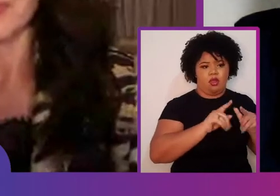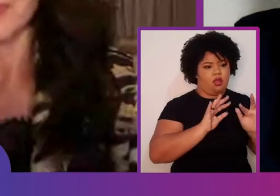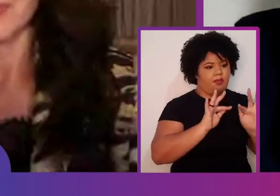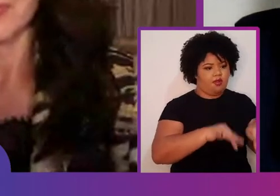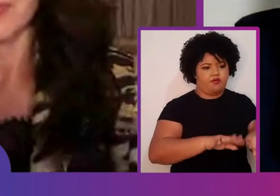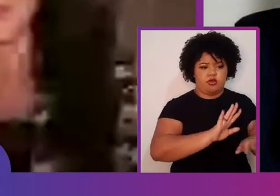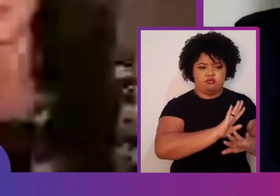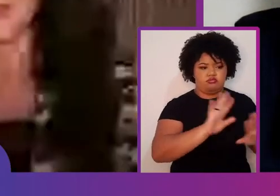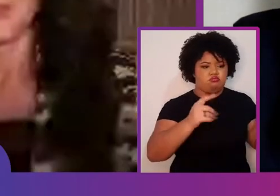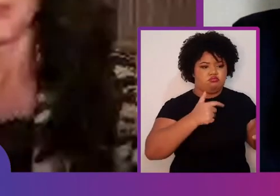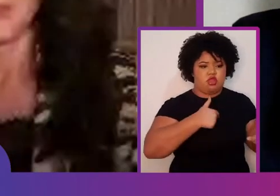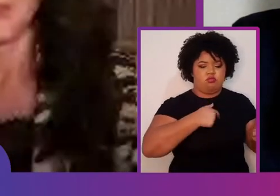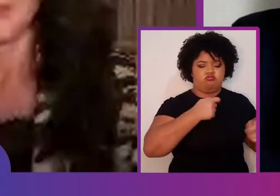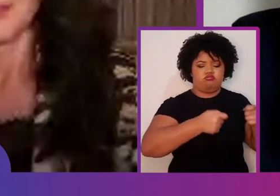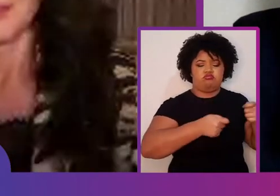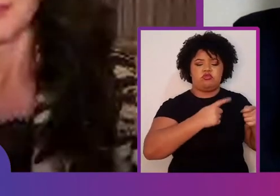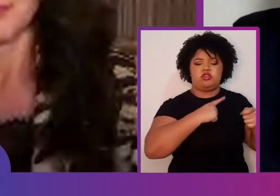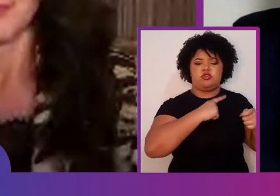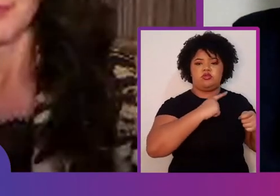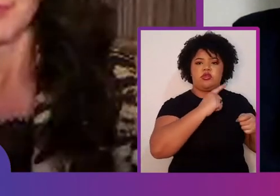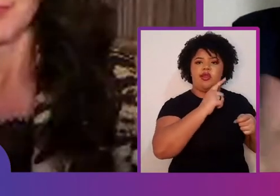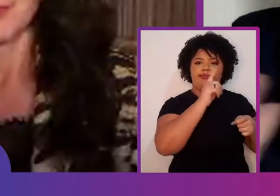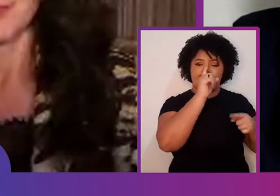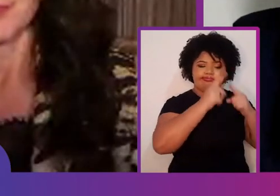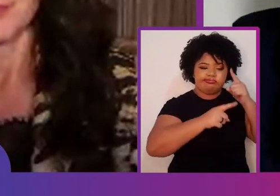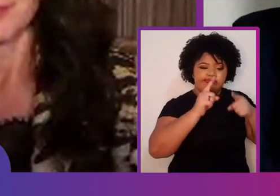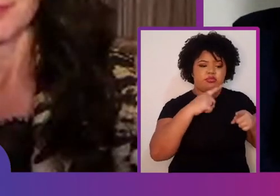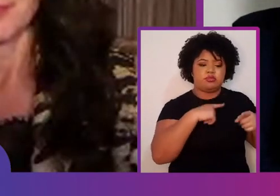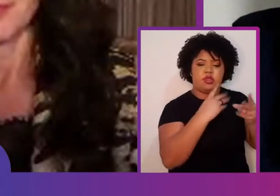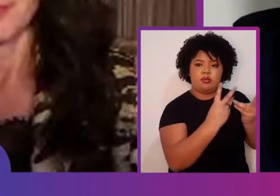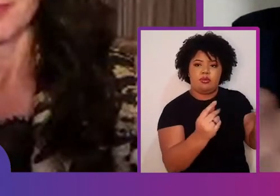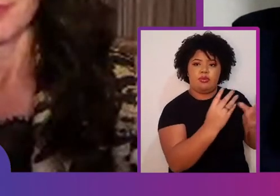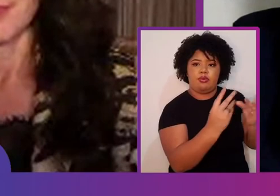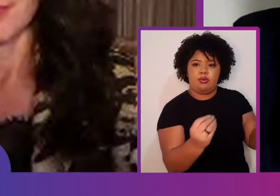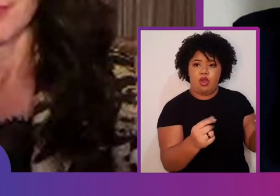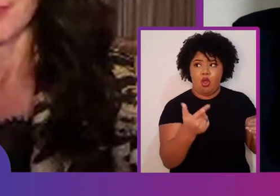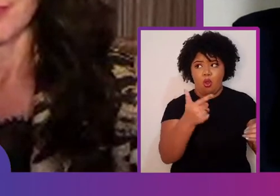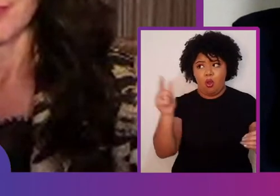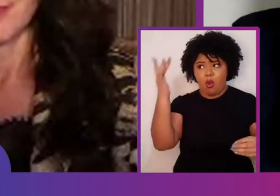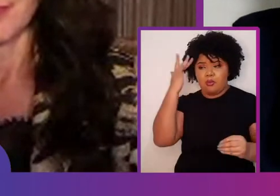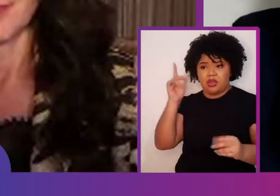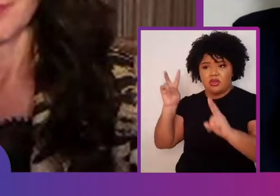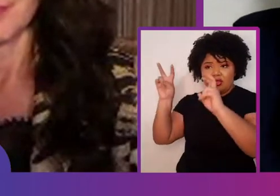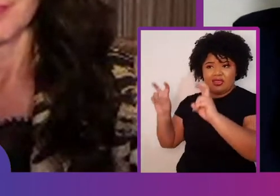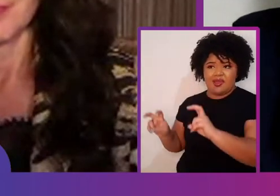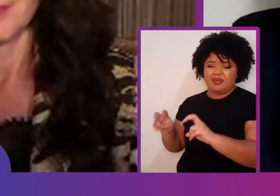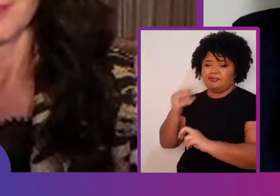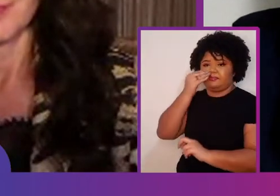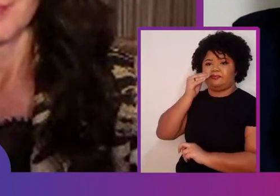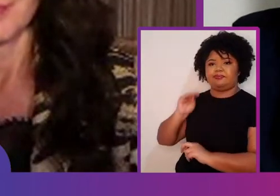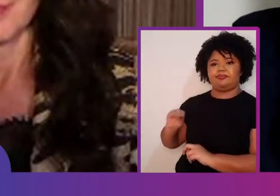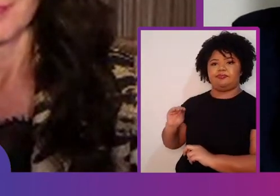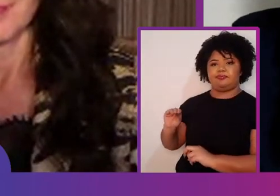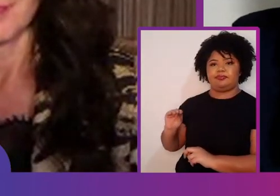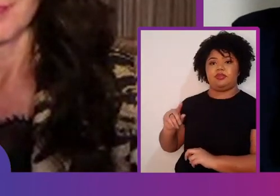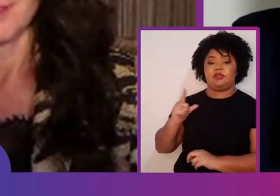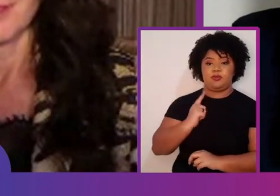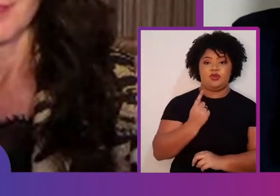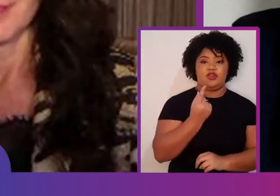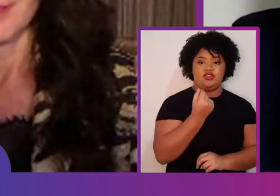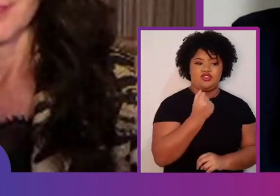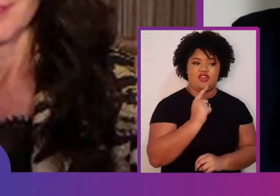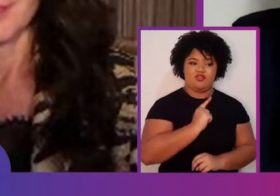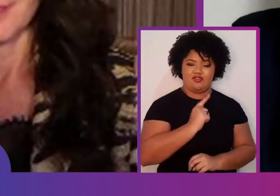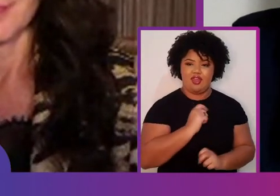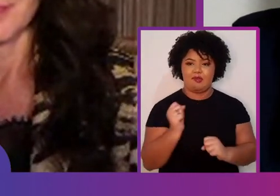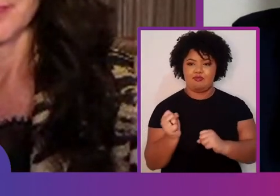resolver o problema de todos. E essa é a grande loucura dessa história, que quem tem recursos para poder mudar o mundo através do poder do dinheiro, através do